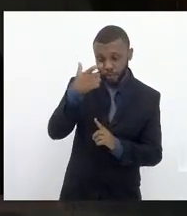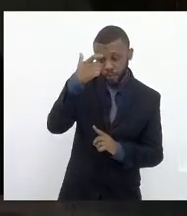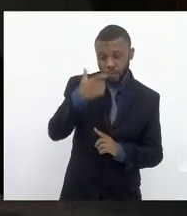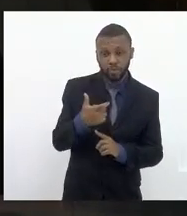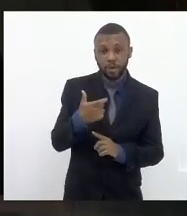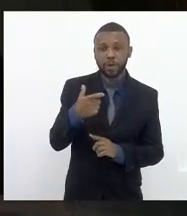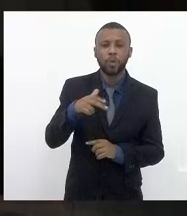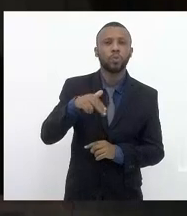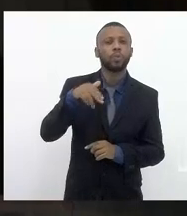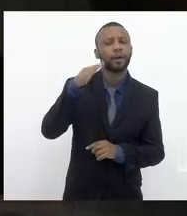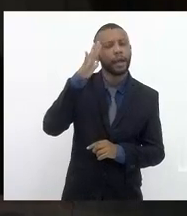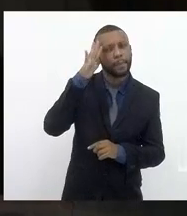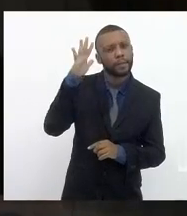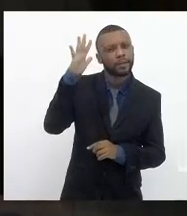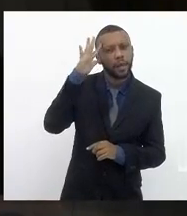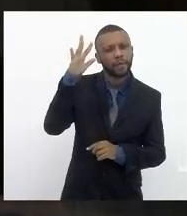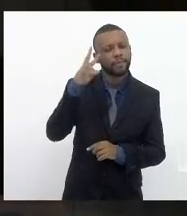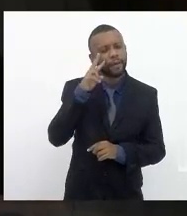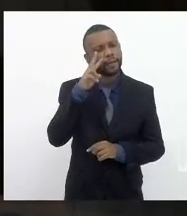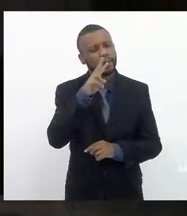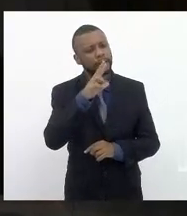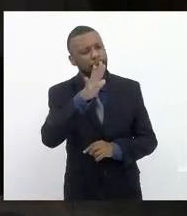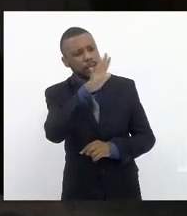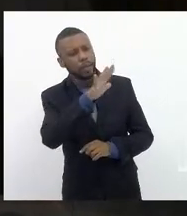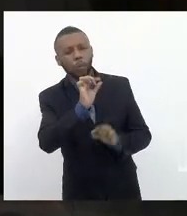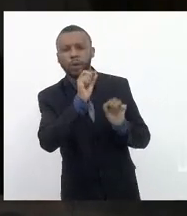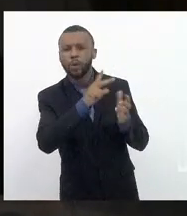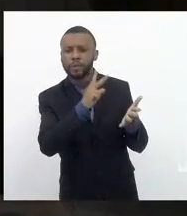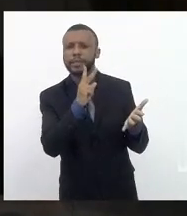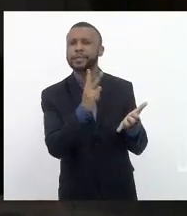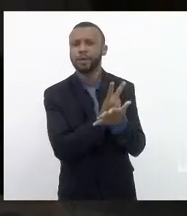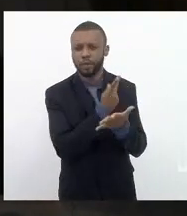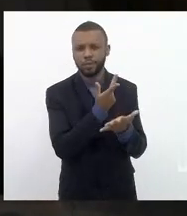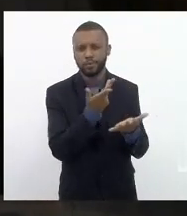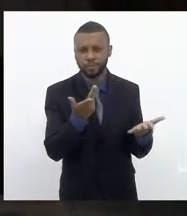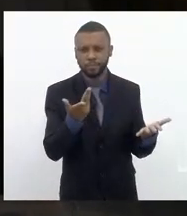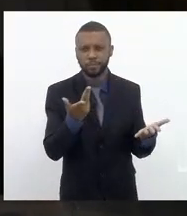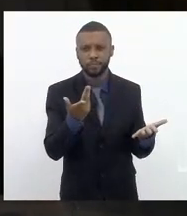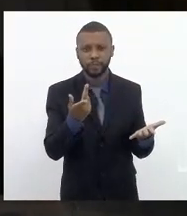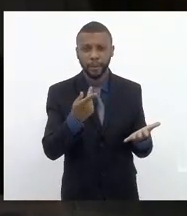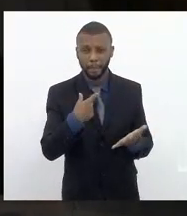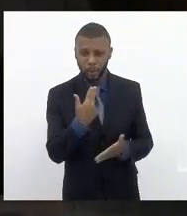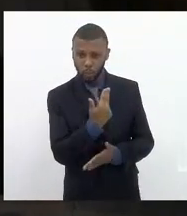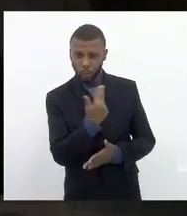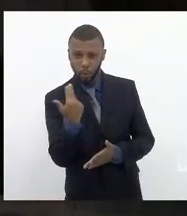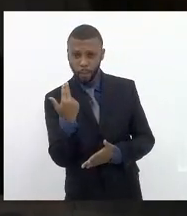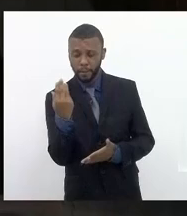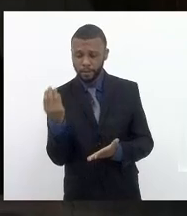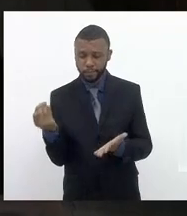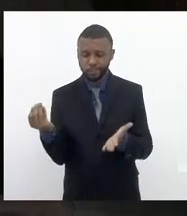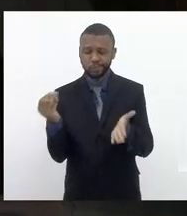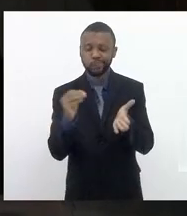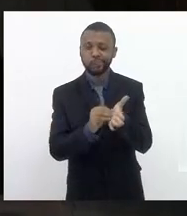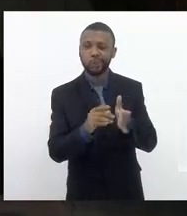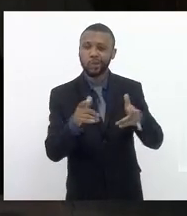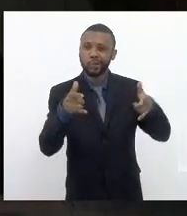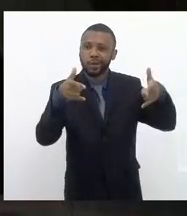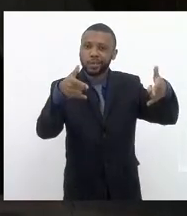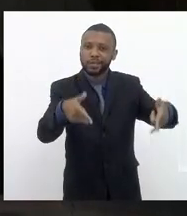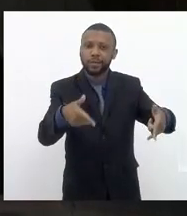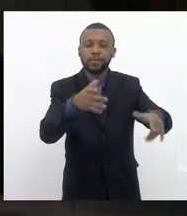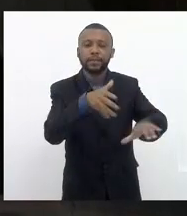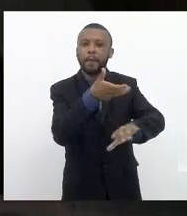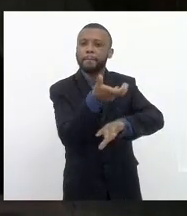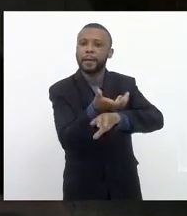quem não imaginava mariléia ver uma cena como eu vi Olá meu nome é um caixão na